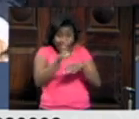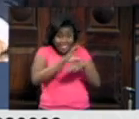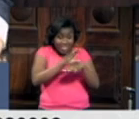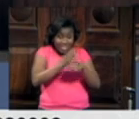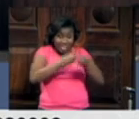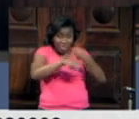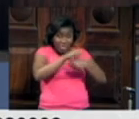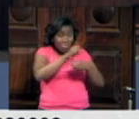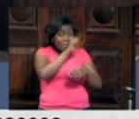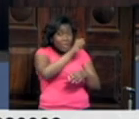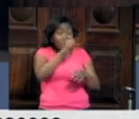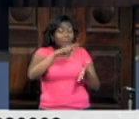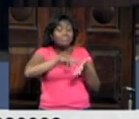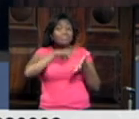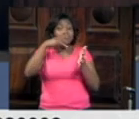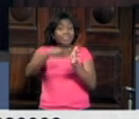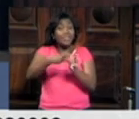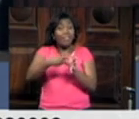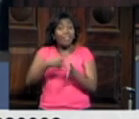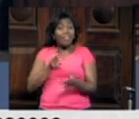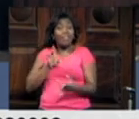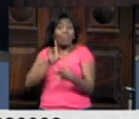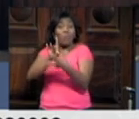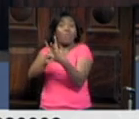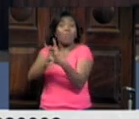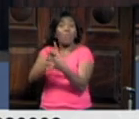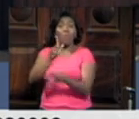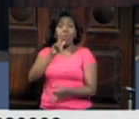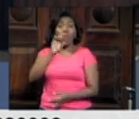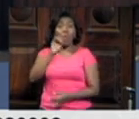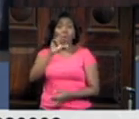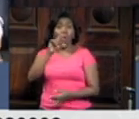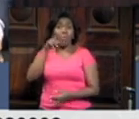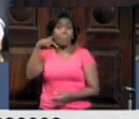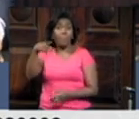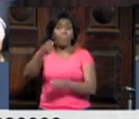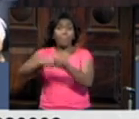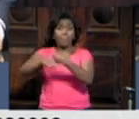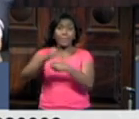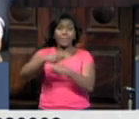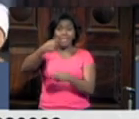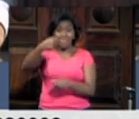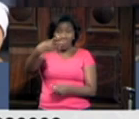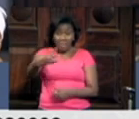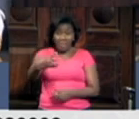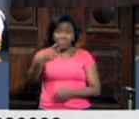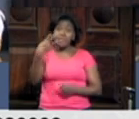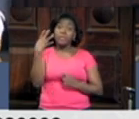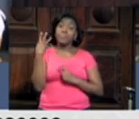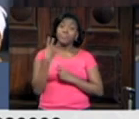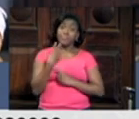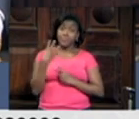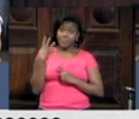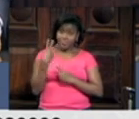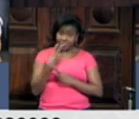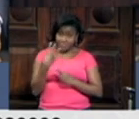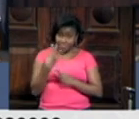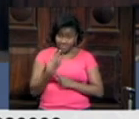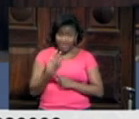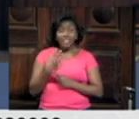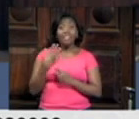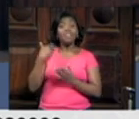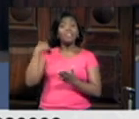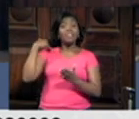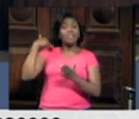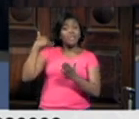88 significa se aliar ao golpe de 64. E o sistema Globo cumpre ainda